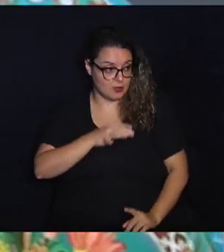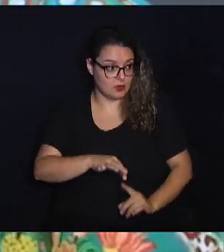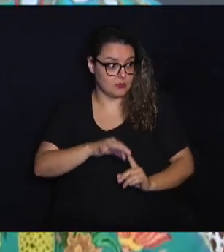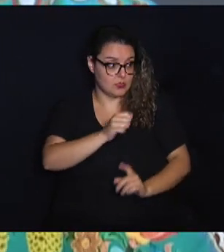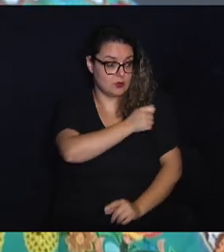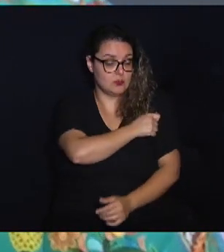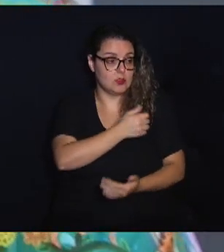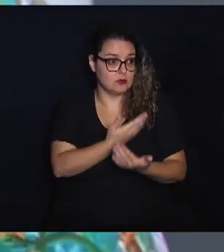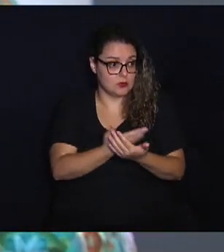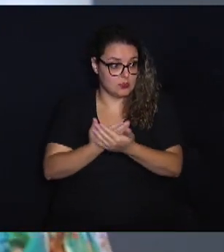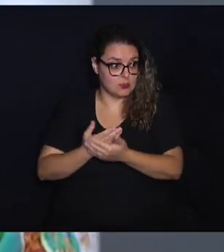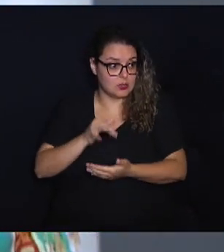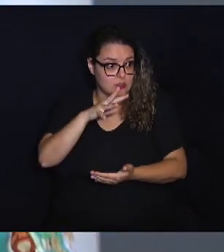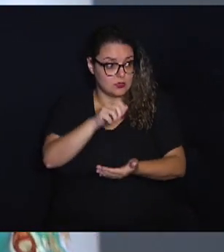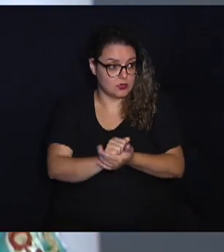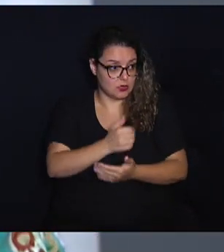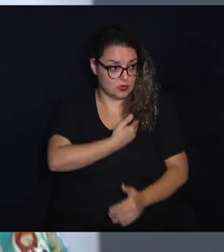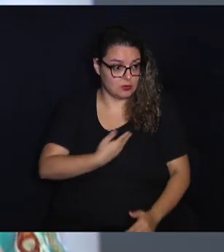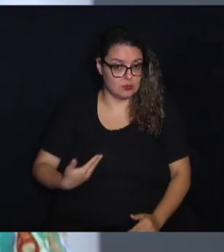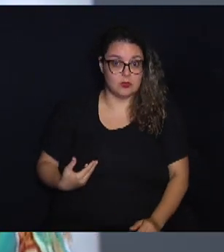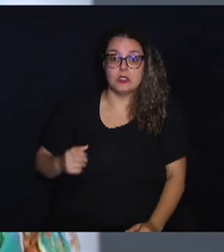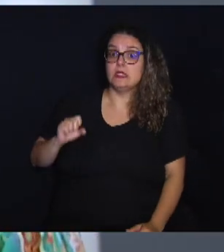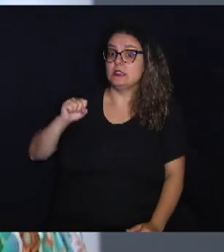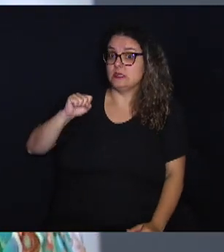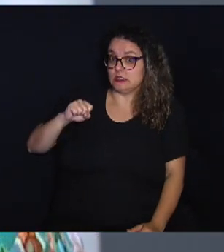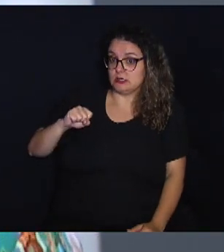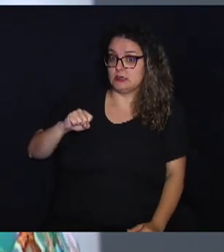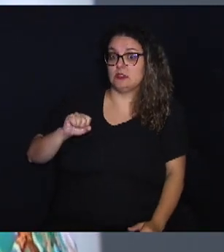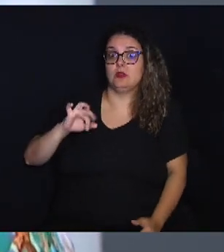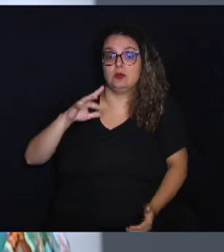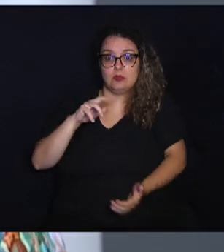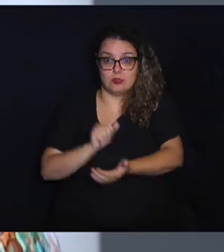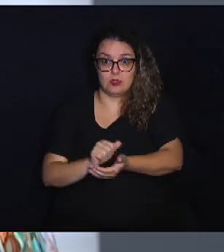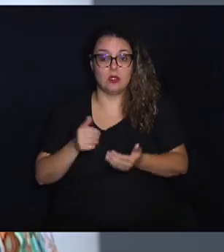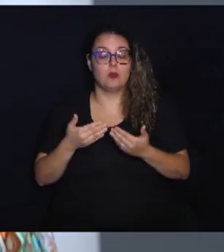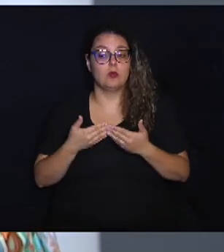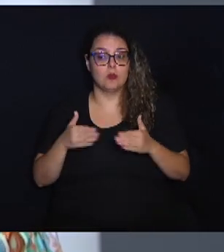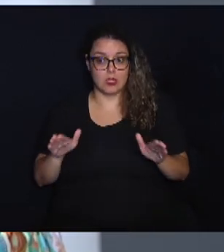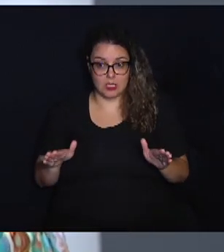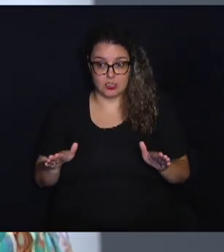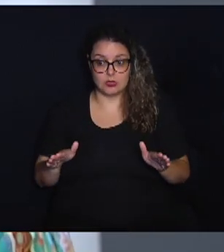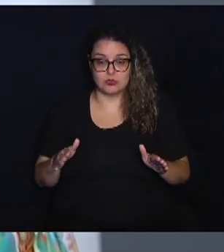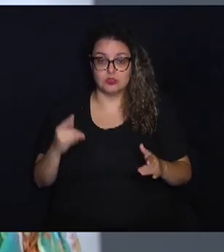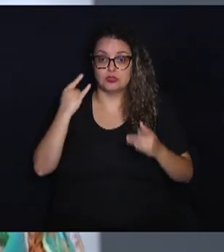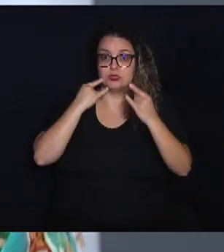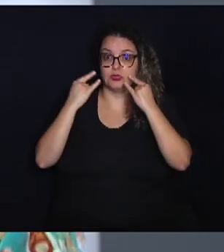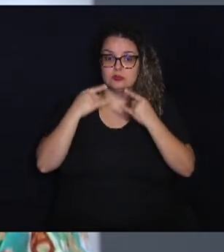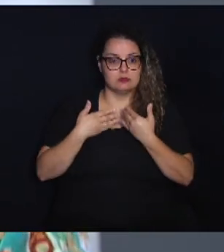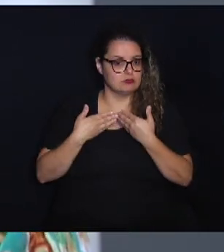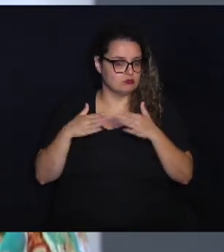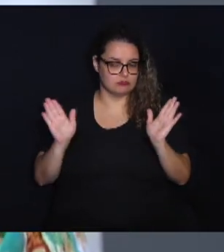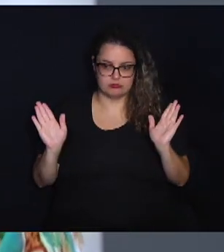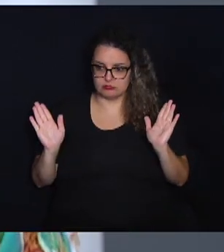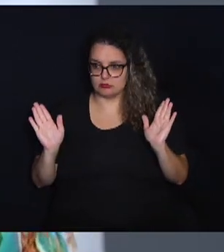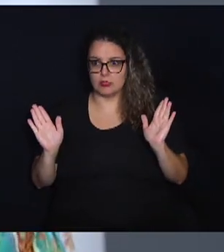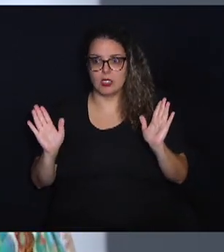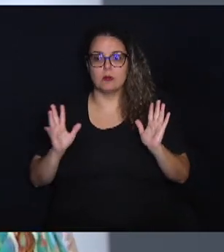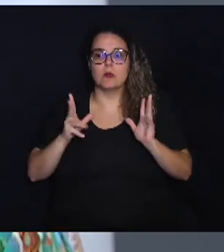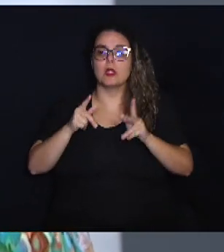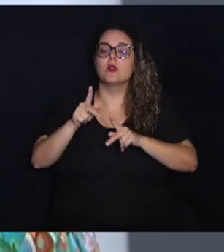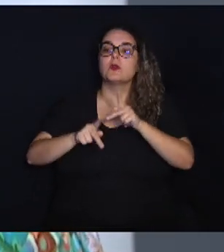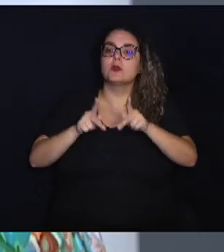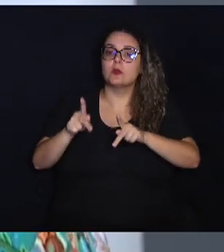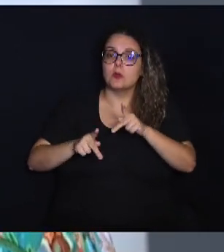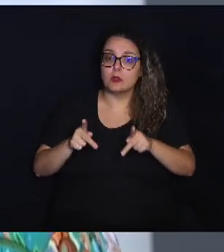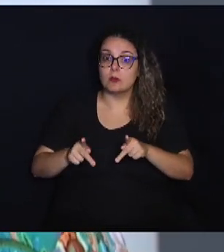estão matriculados em escolas públicas? Isso, o cadastro é aberto, né, o cadastro de interesse ele é aberto para toda a